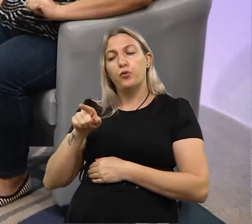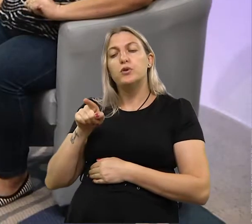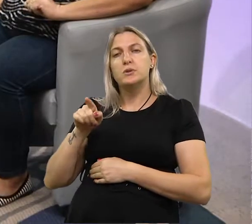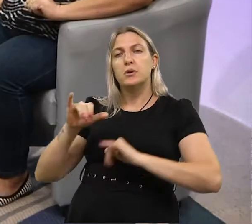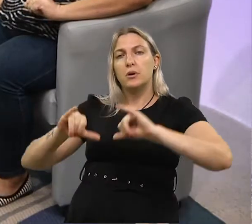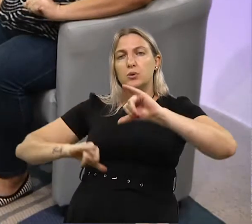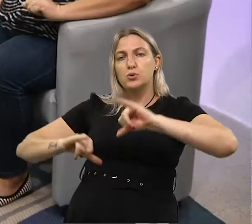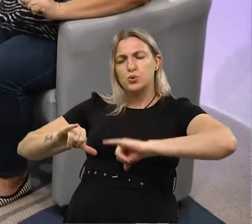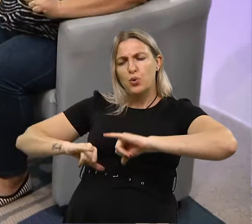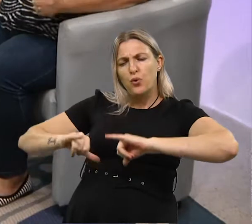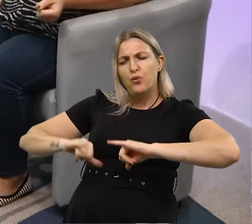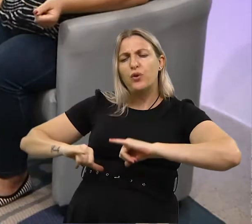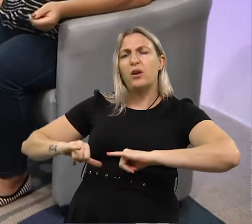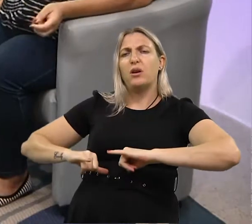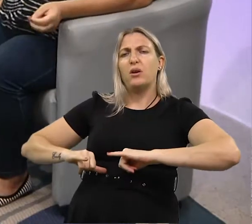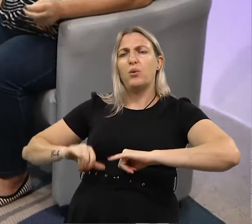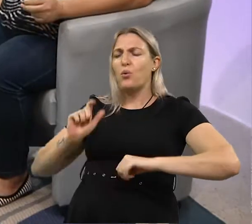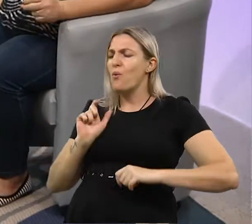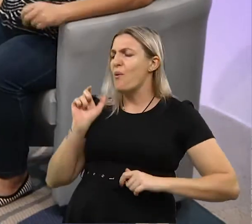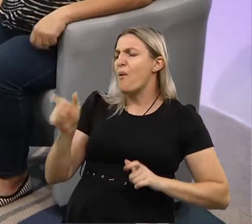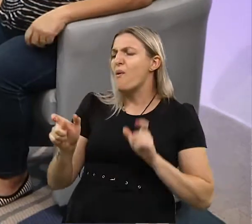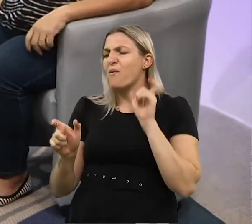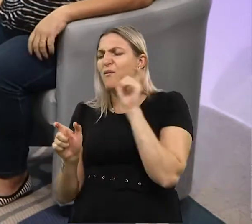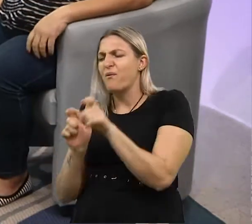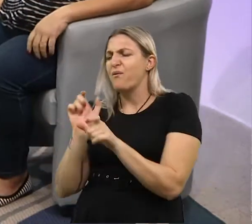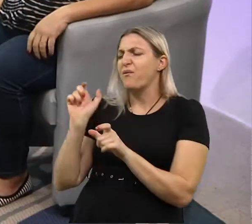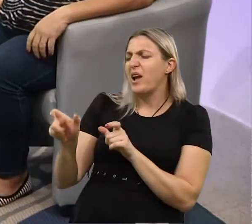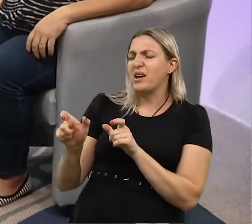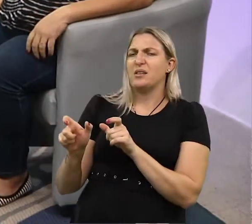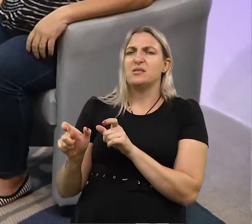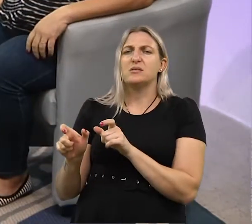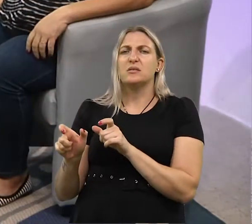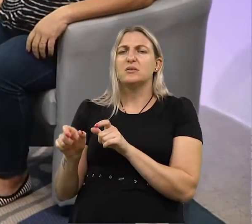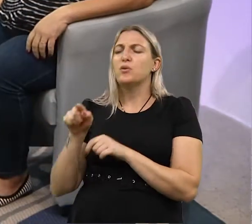você sofreu muitas ofensas, inclusive.